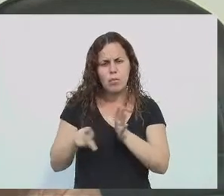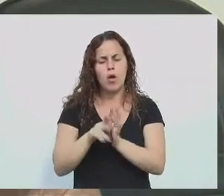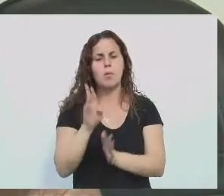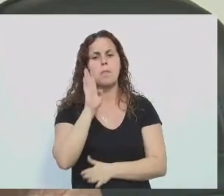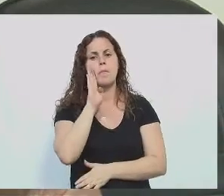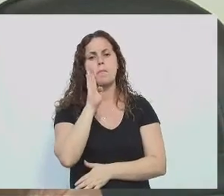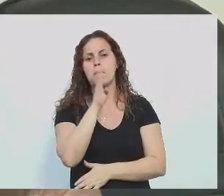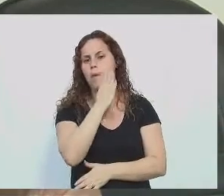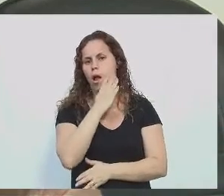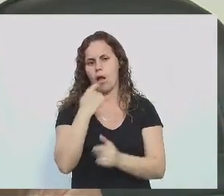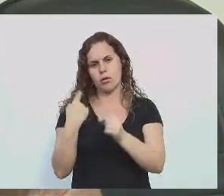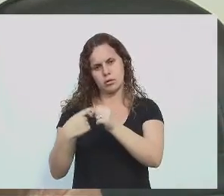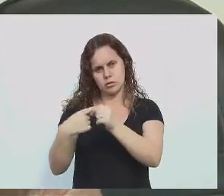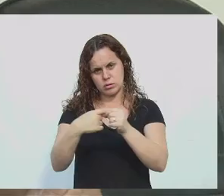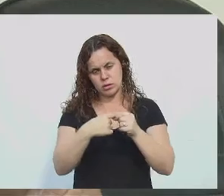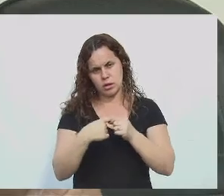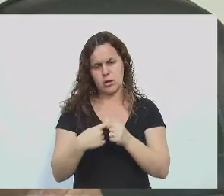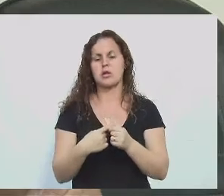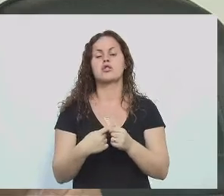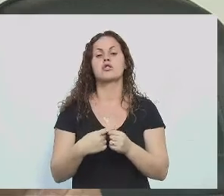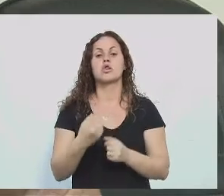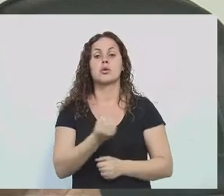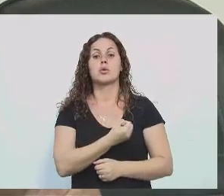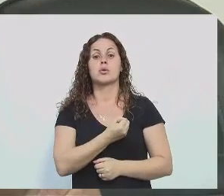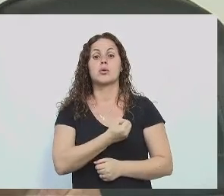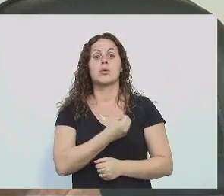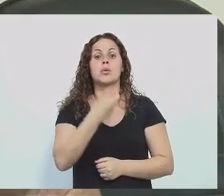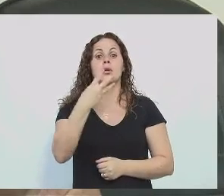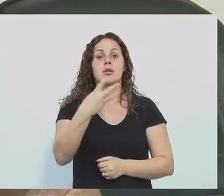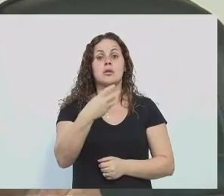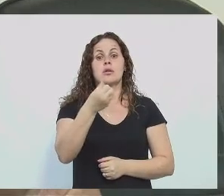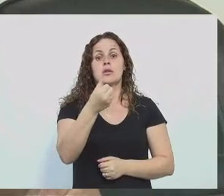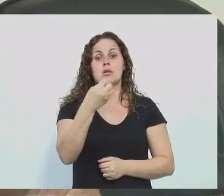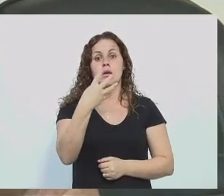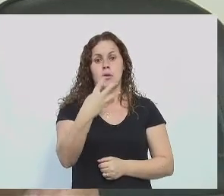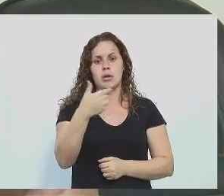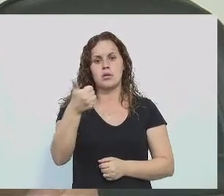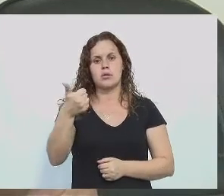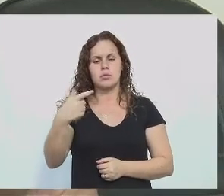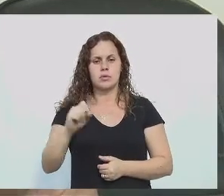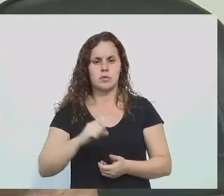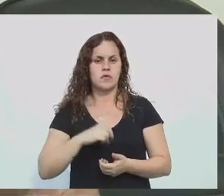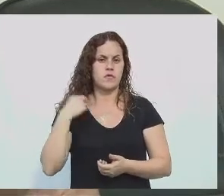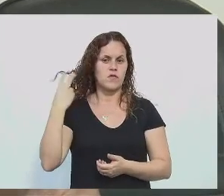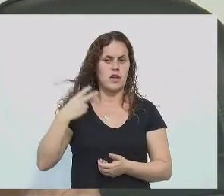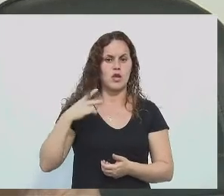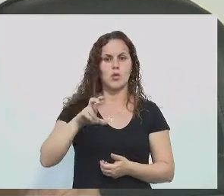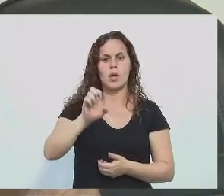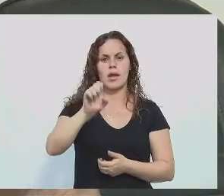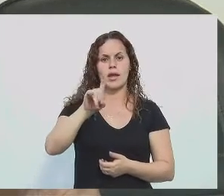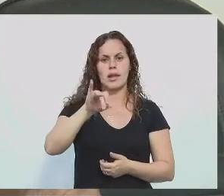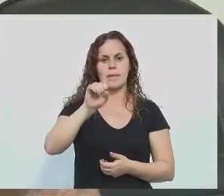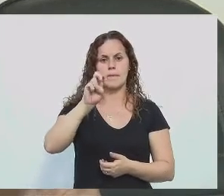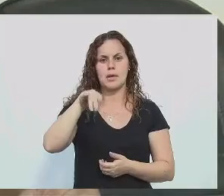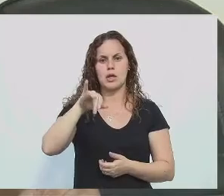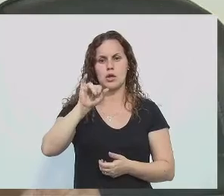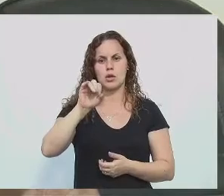na cidade. Indicação número 364 de 2020, vereador Edelmino Ronivon